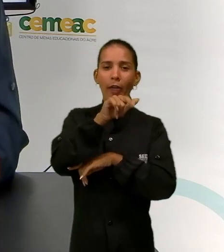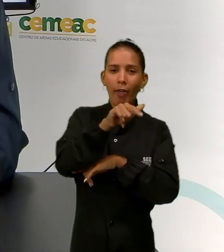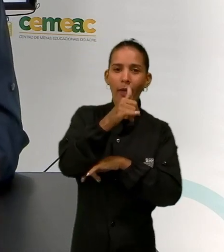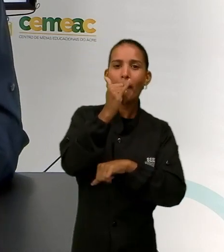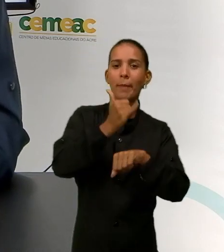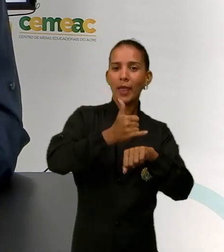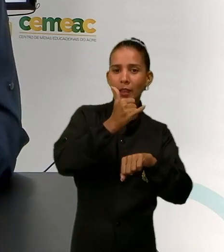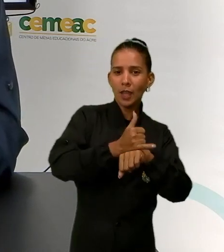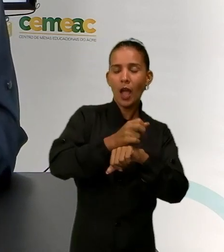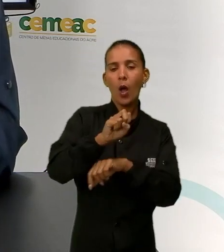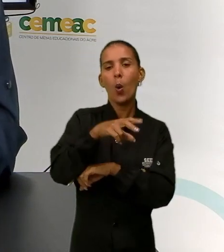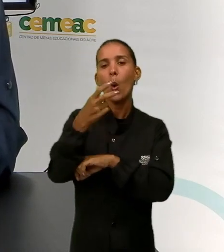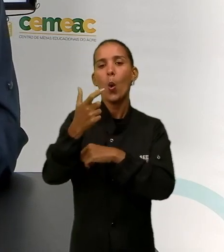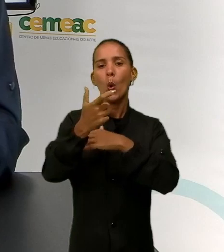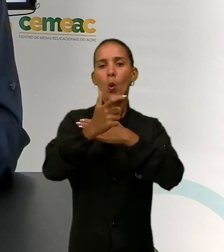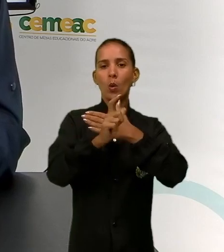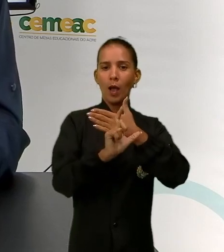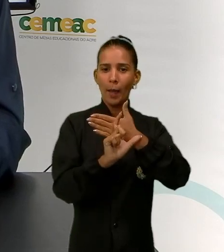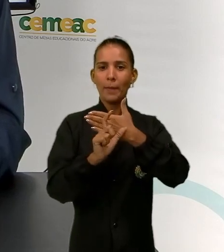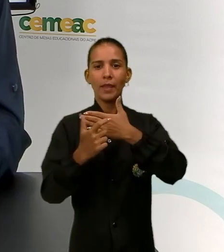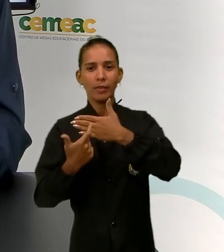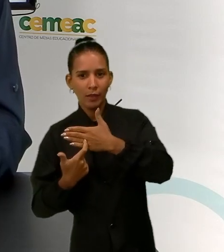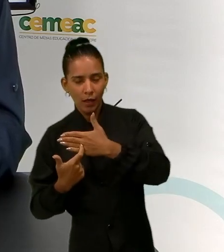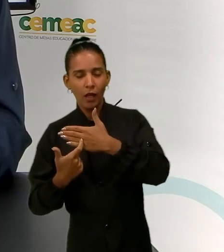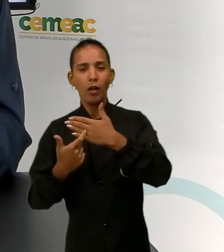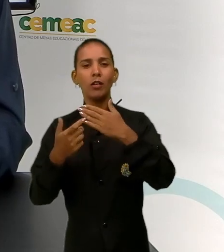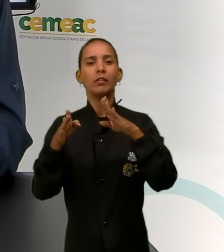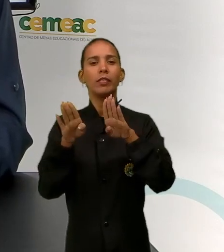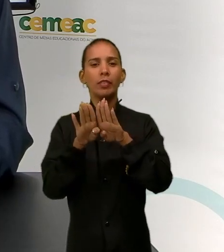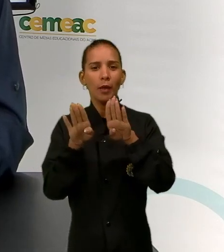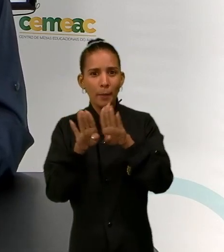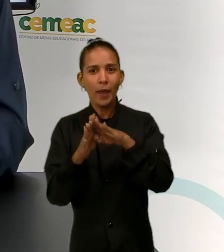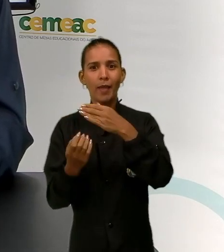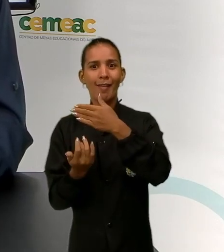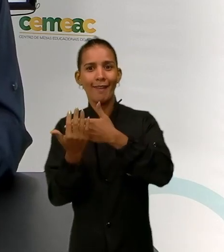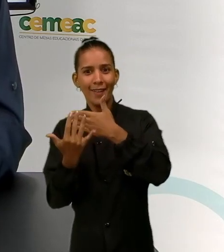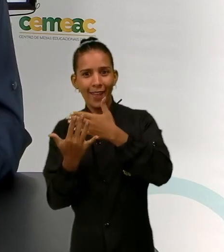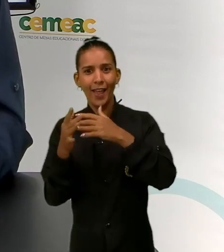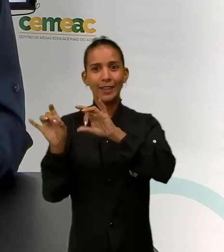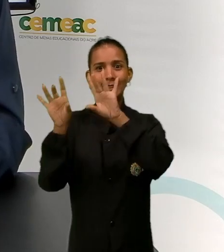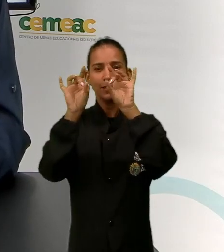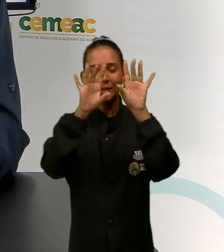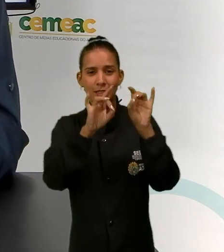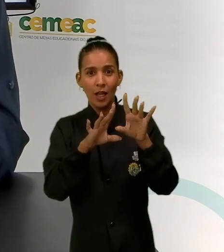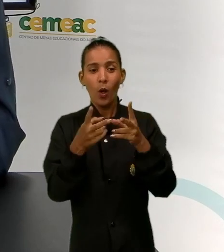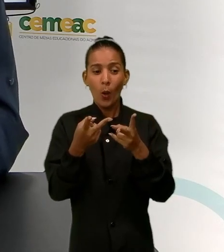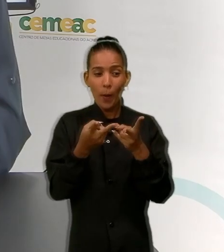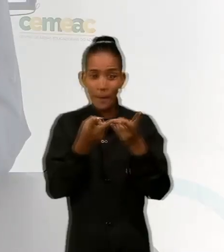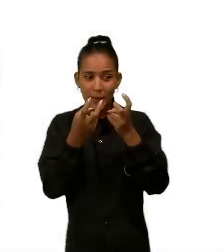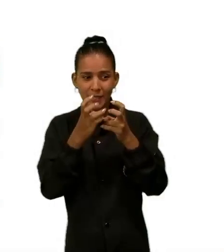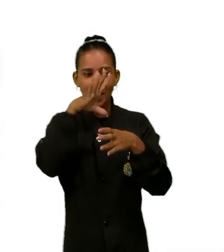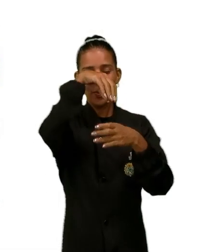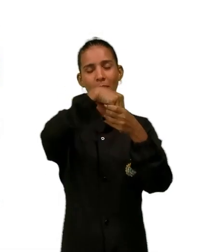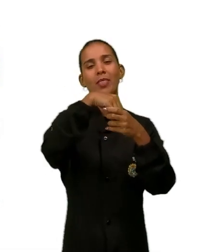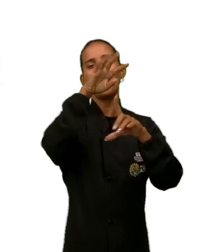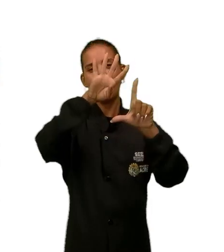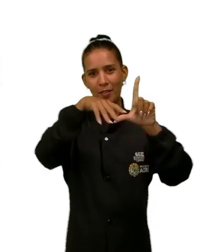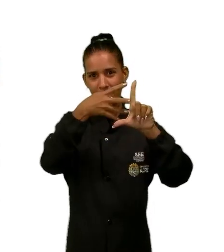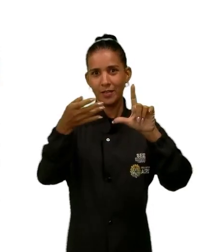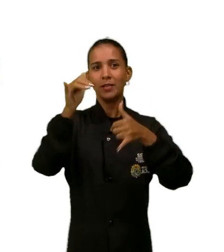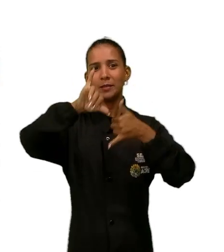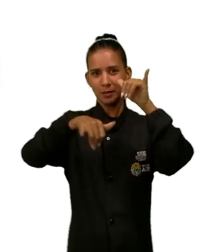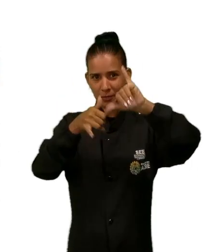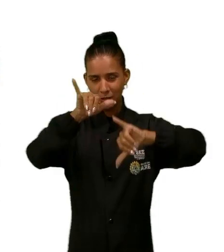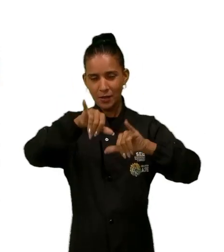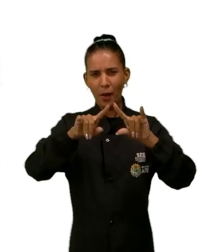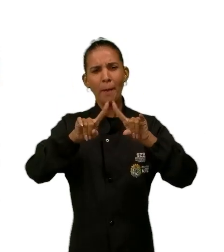gás nobre. Então, tudo isso a gente consegue, né, perceber ali dentro da tabela periódica. E como que surgiu, então,